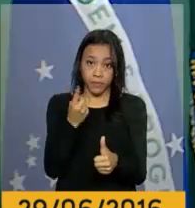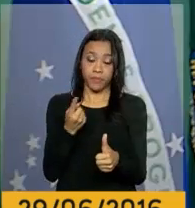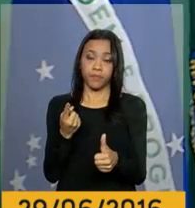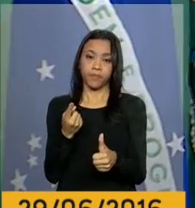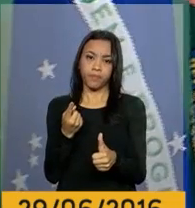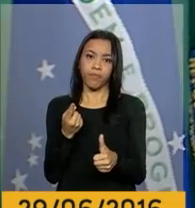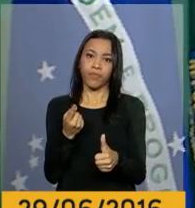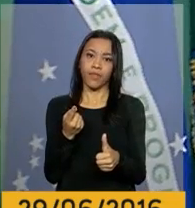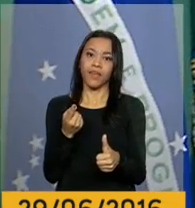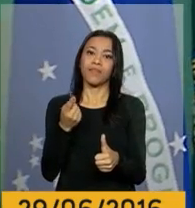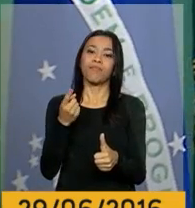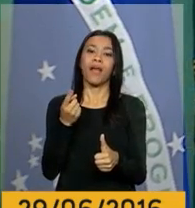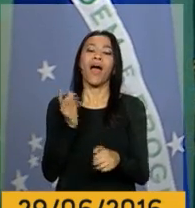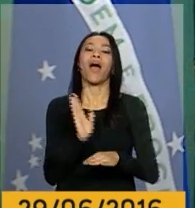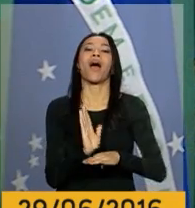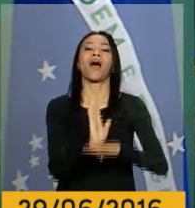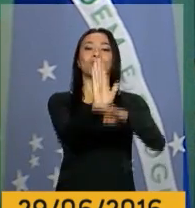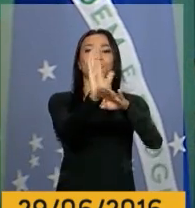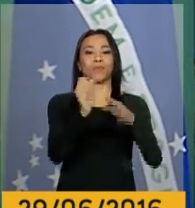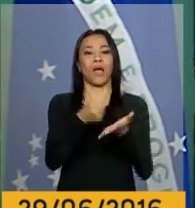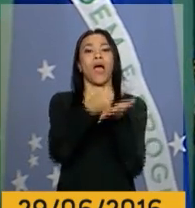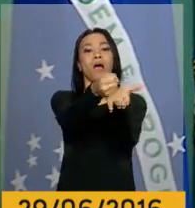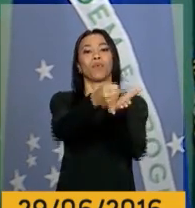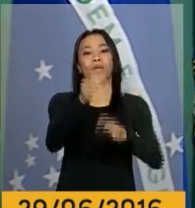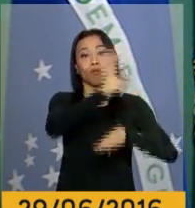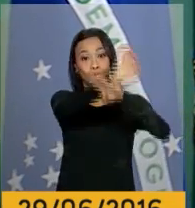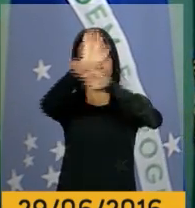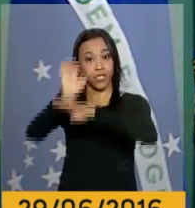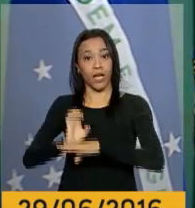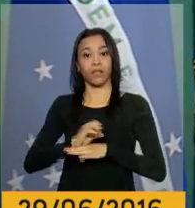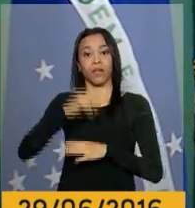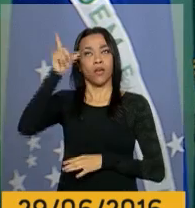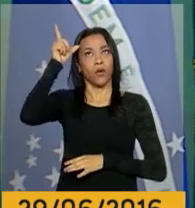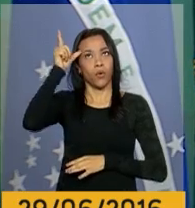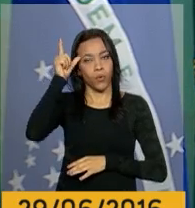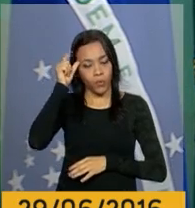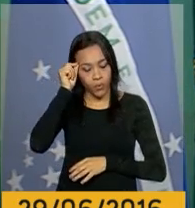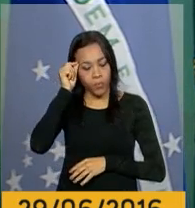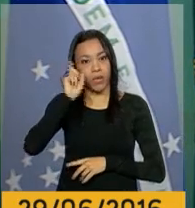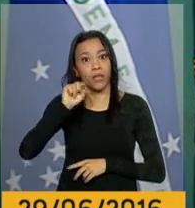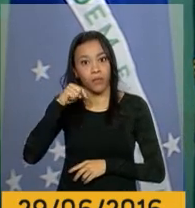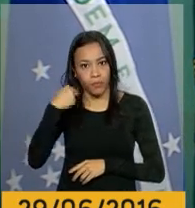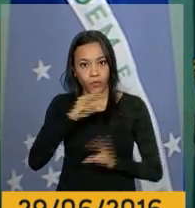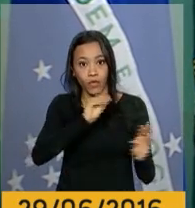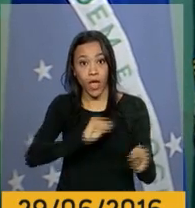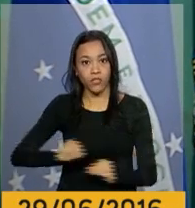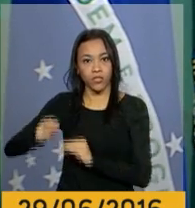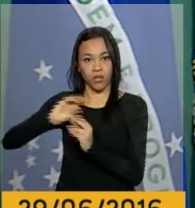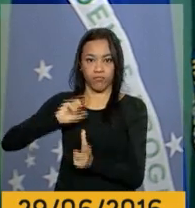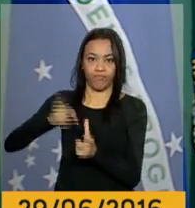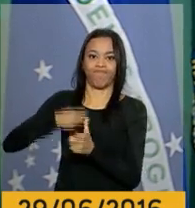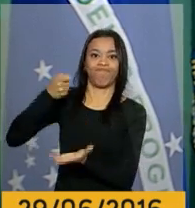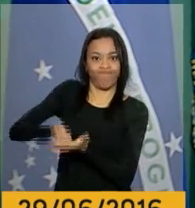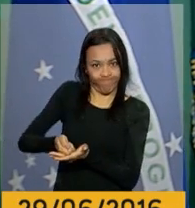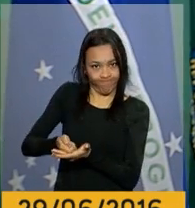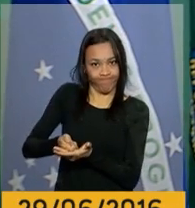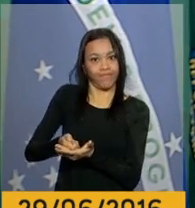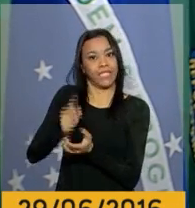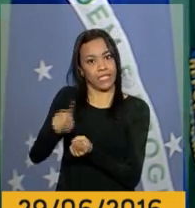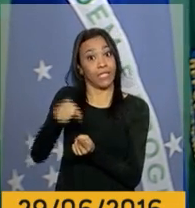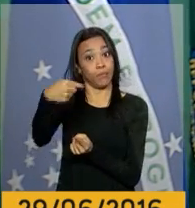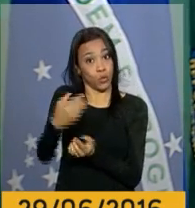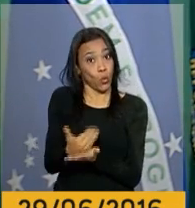aspas, um respiro para os estados, pelo menos até o fim do ano, num primeiro momento, e, sequencialmente, durante o ano seguinte.